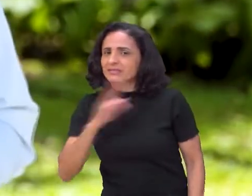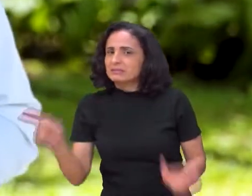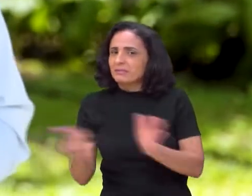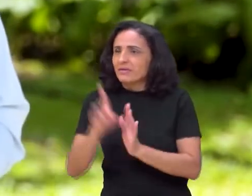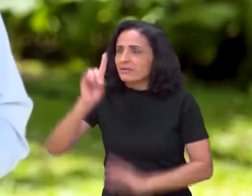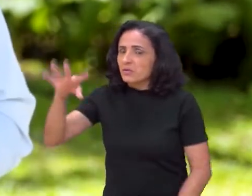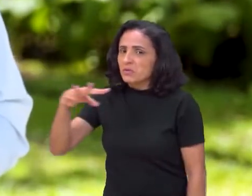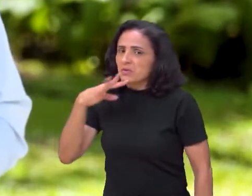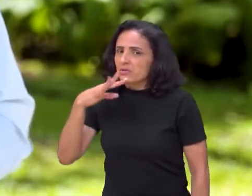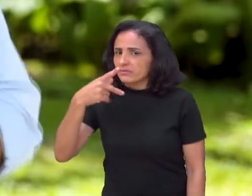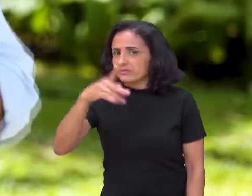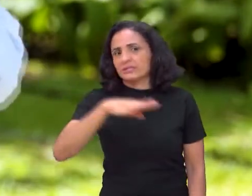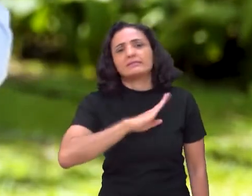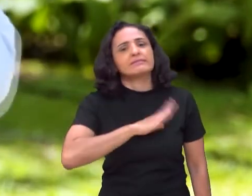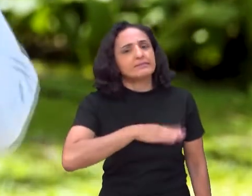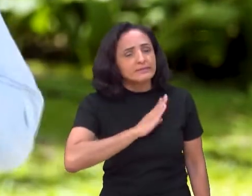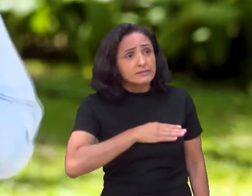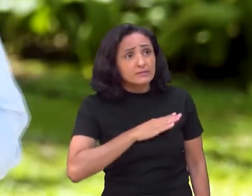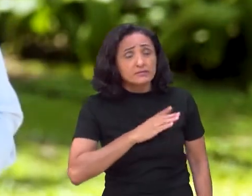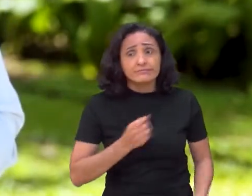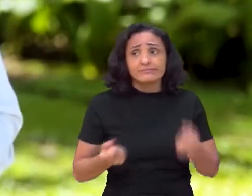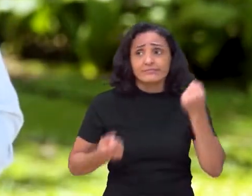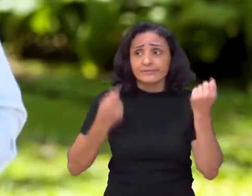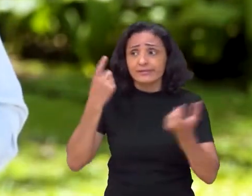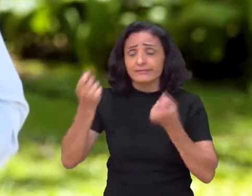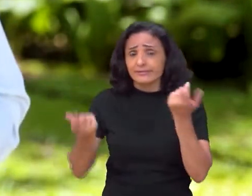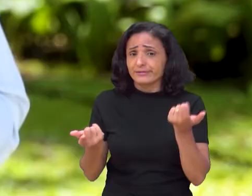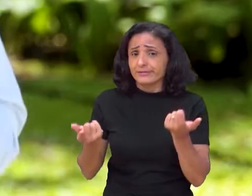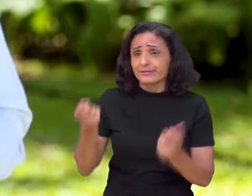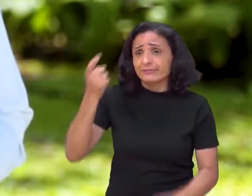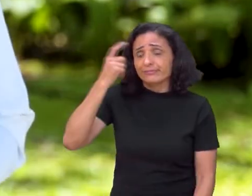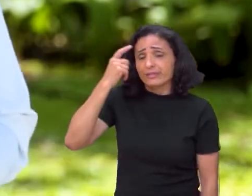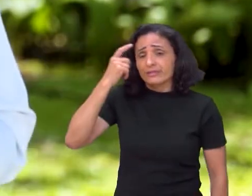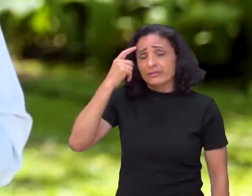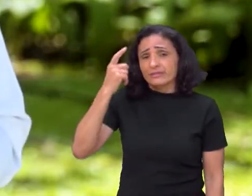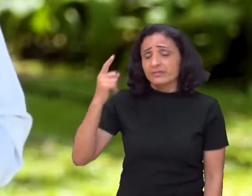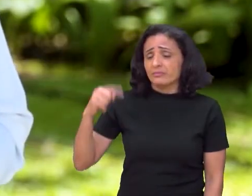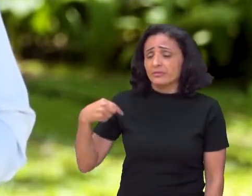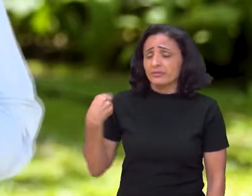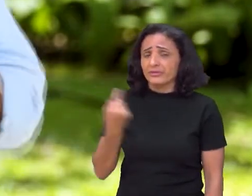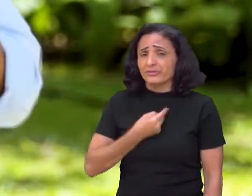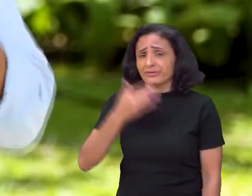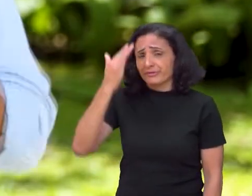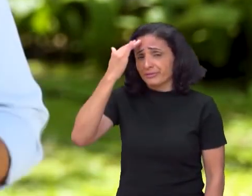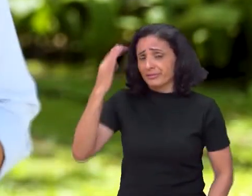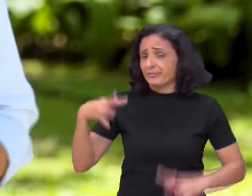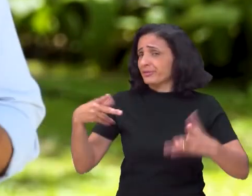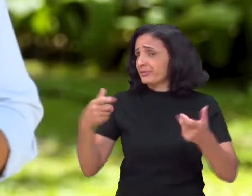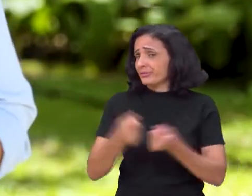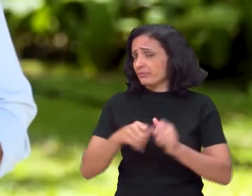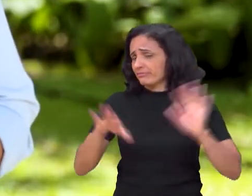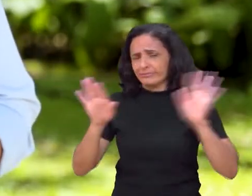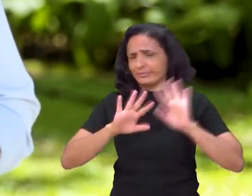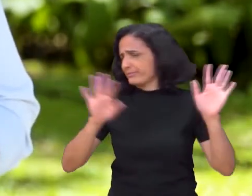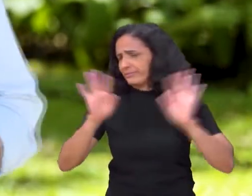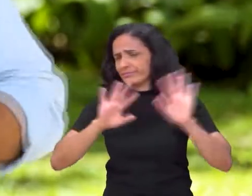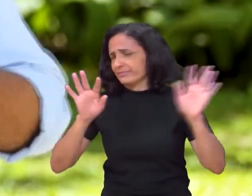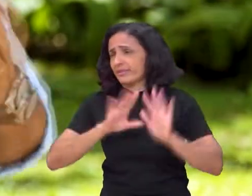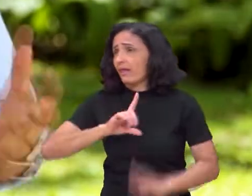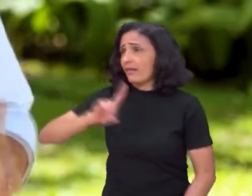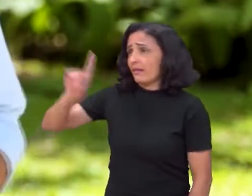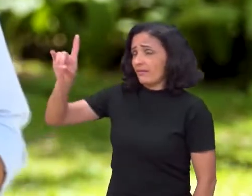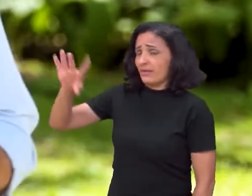conhece o teu coração. Às vezes nós achamos que sabemos o que é melhor para nós. Nós achamos que sabemos